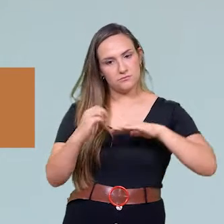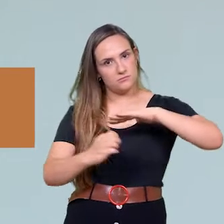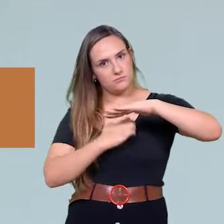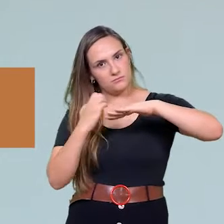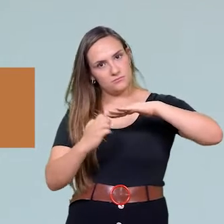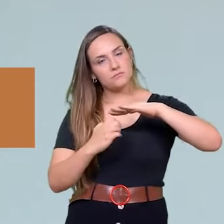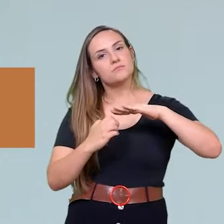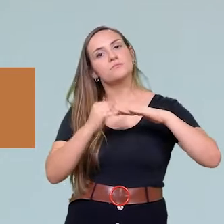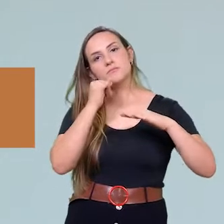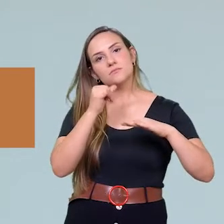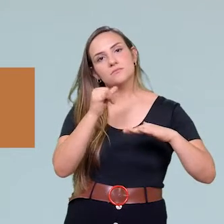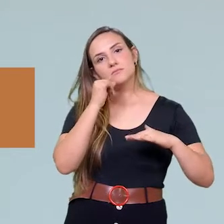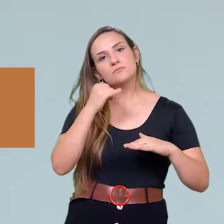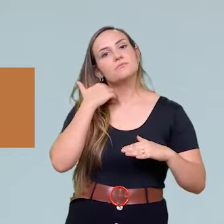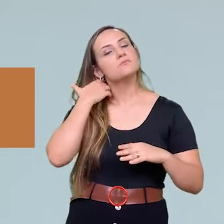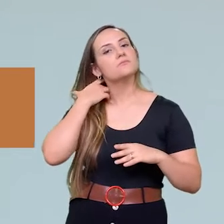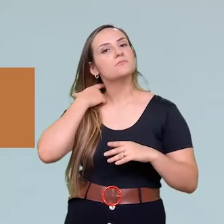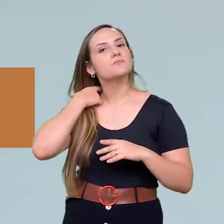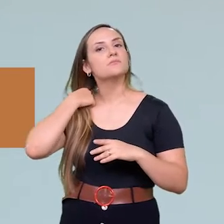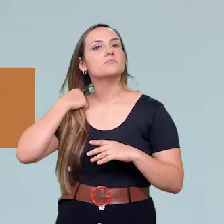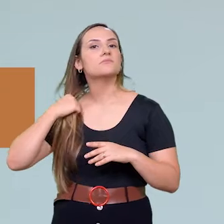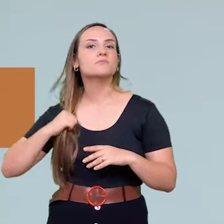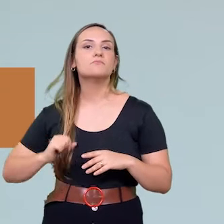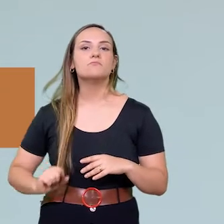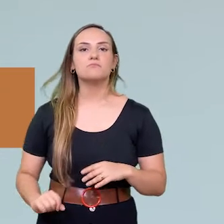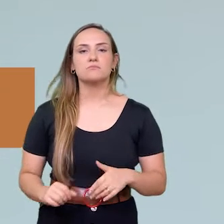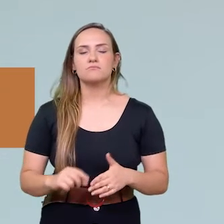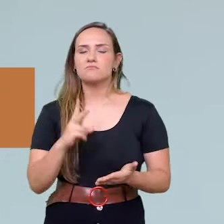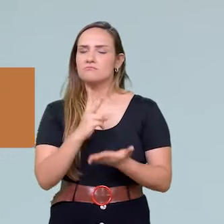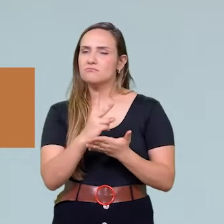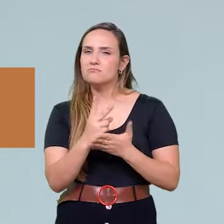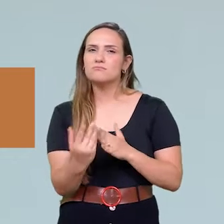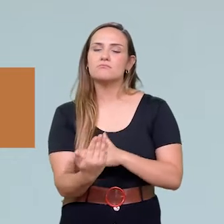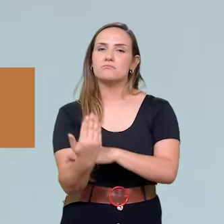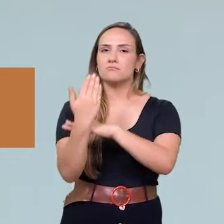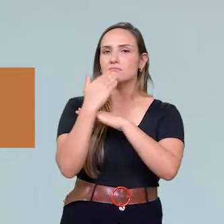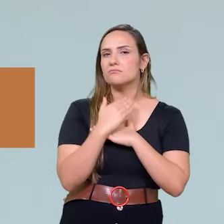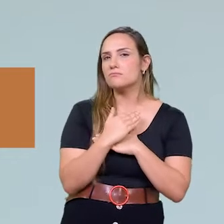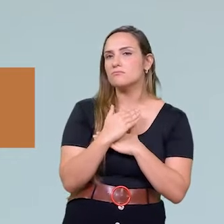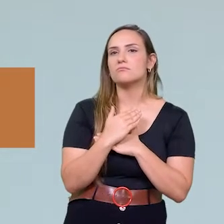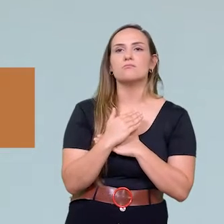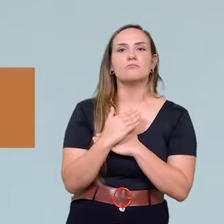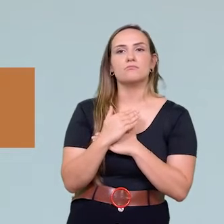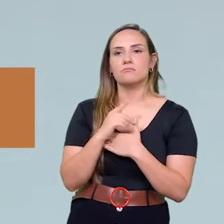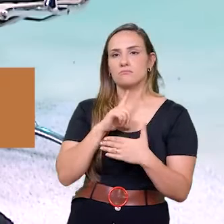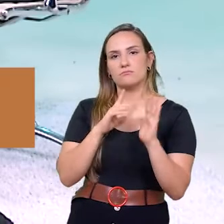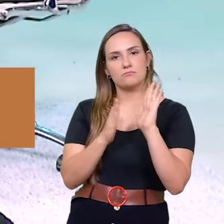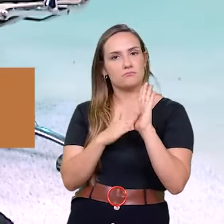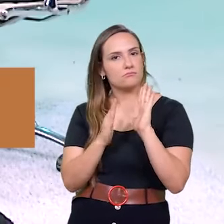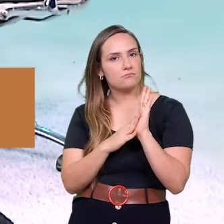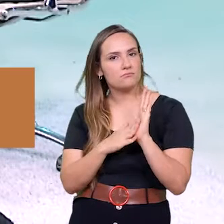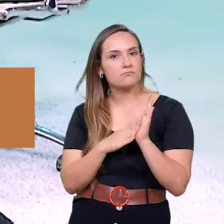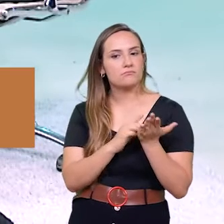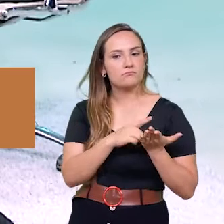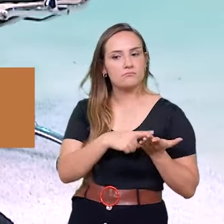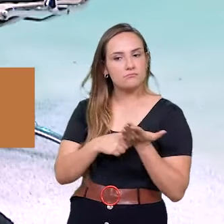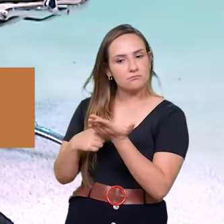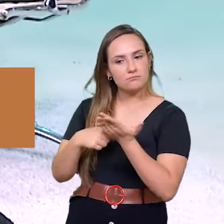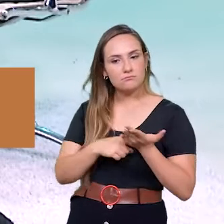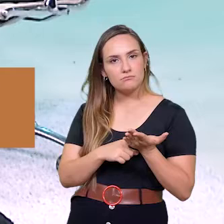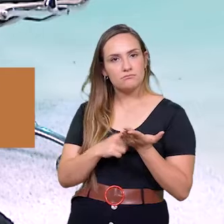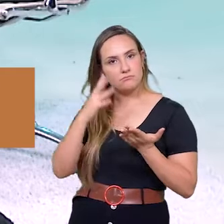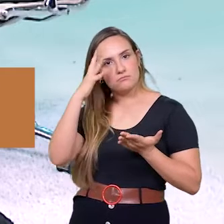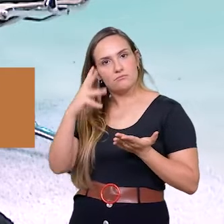com a concessionária. Eles nos proporcionam, às vezes,